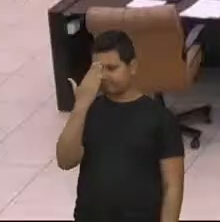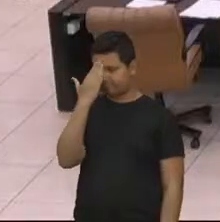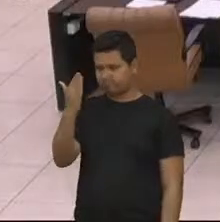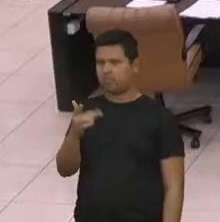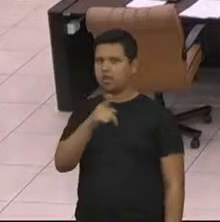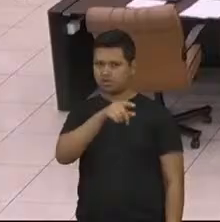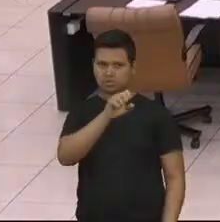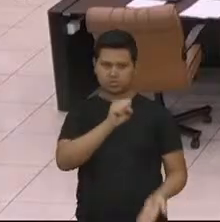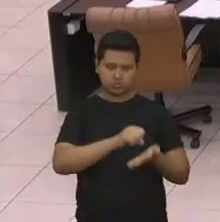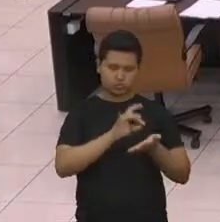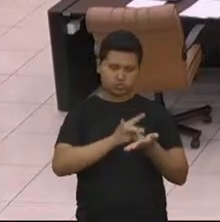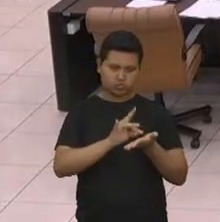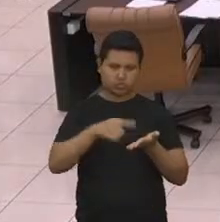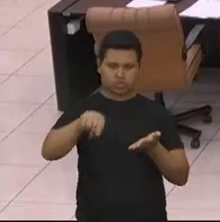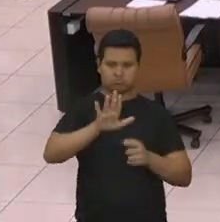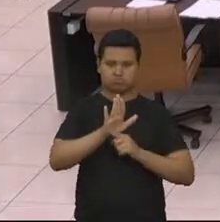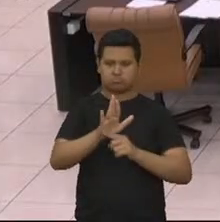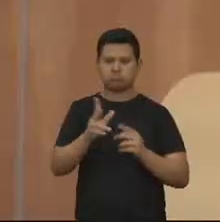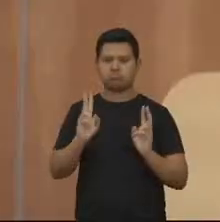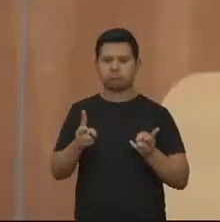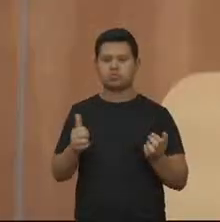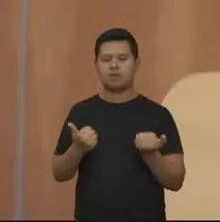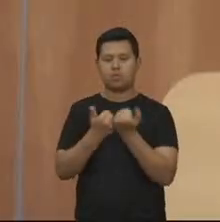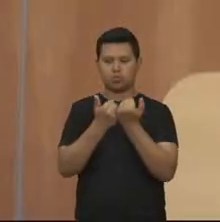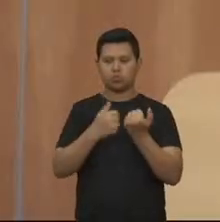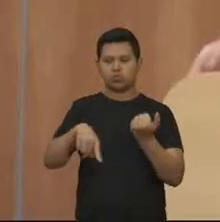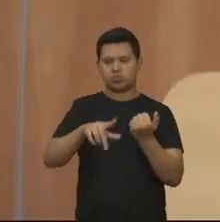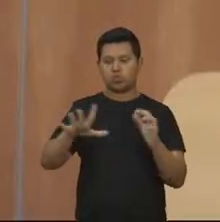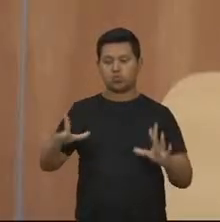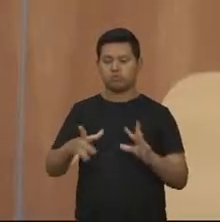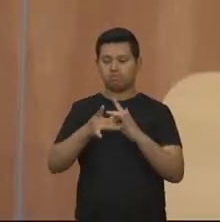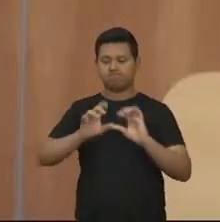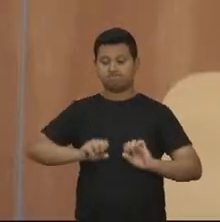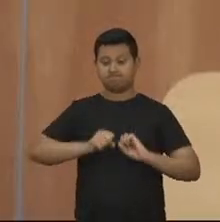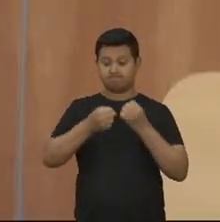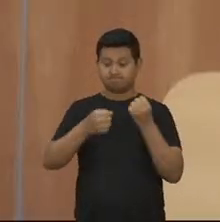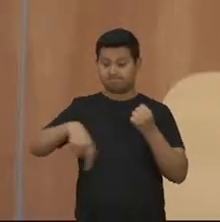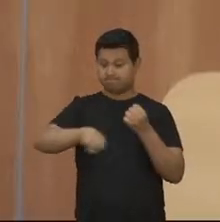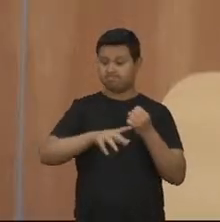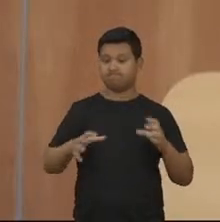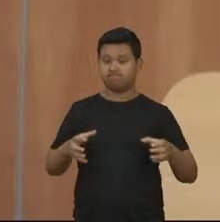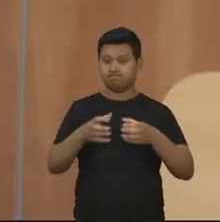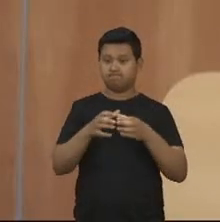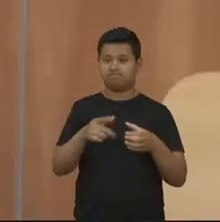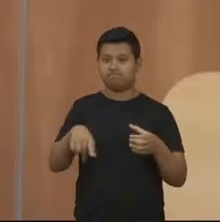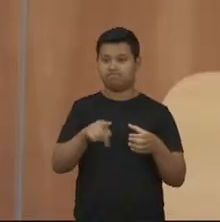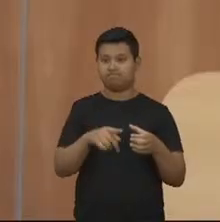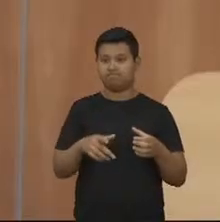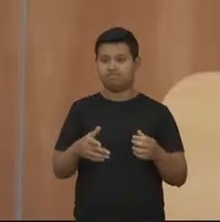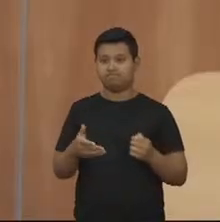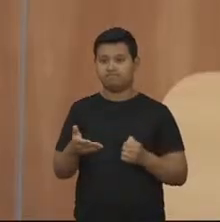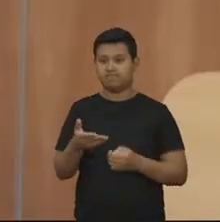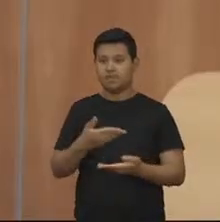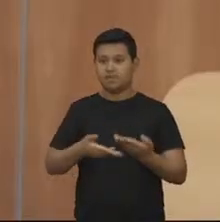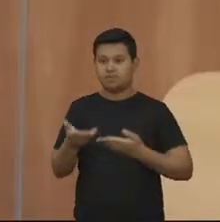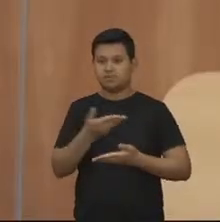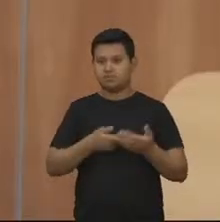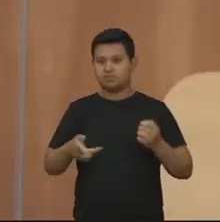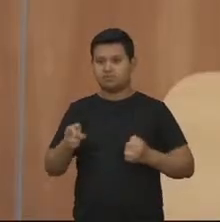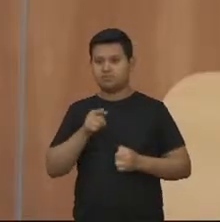aí, Silfarnes. Para boas causas a gente sempre está junto, cara. Vamos unir forças para conseguir viabilizar a resolução desse